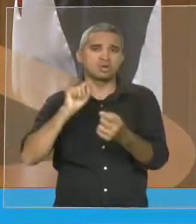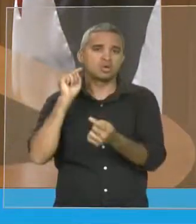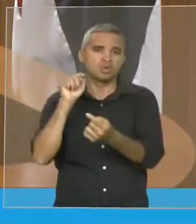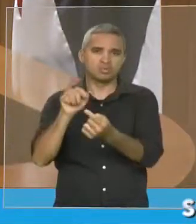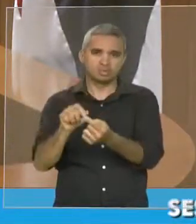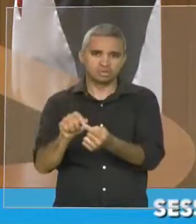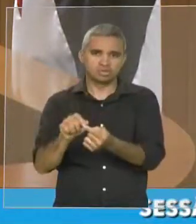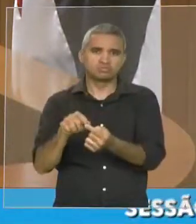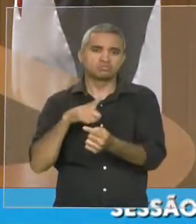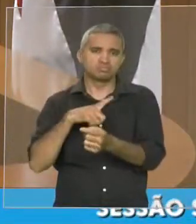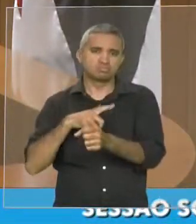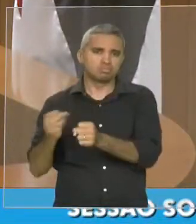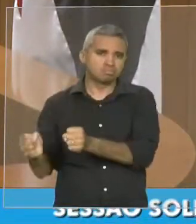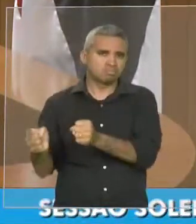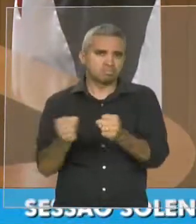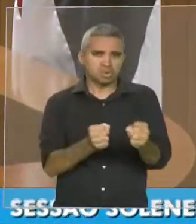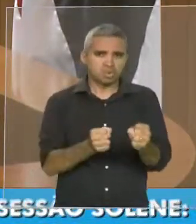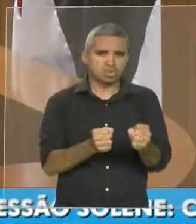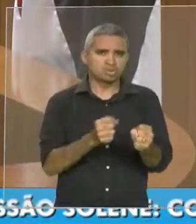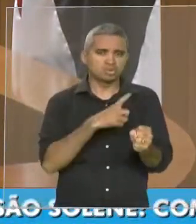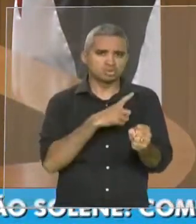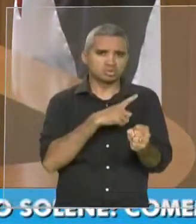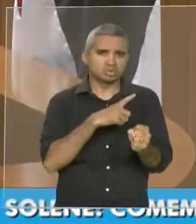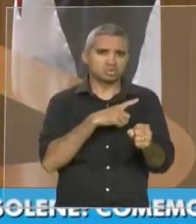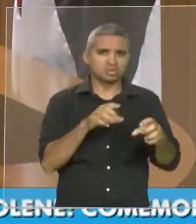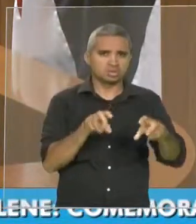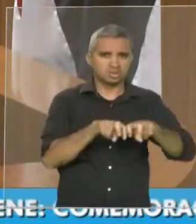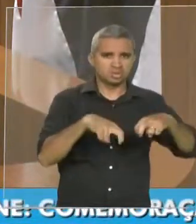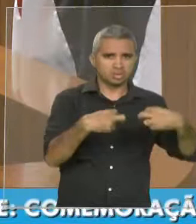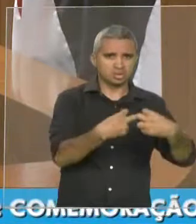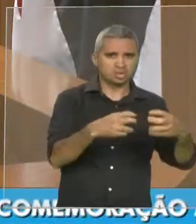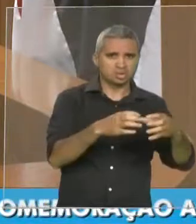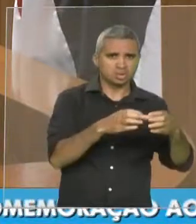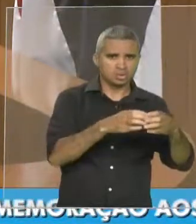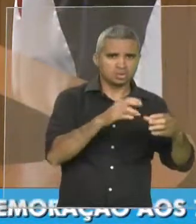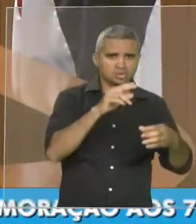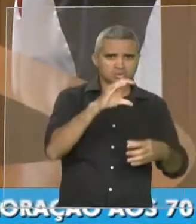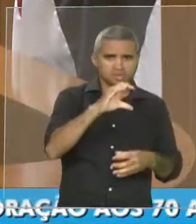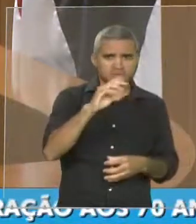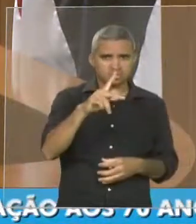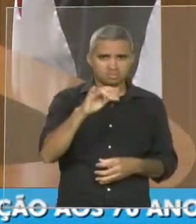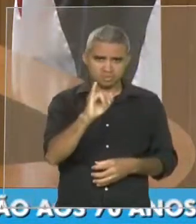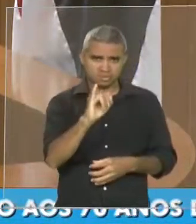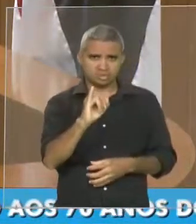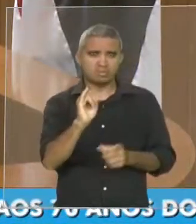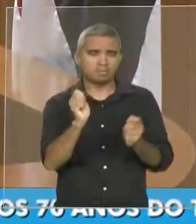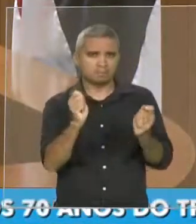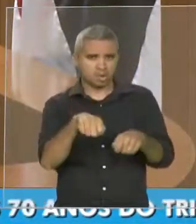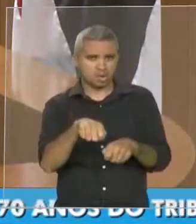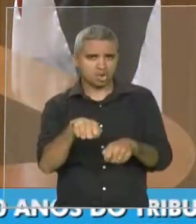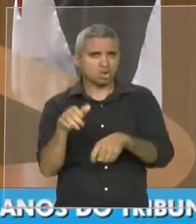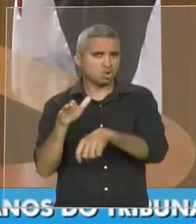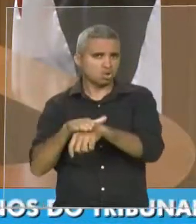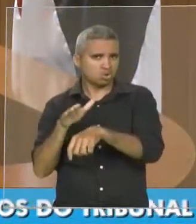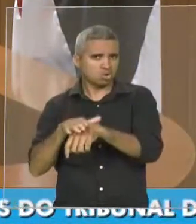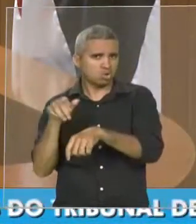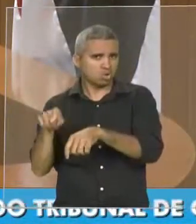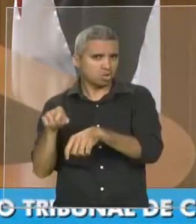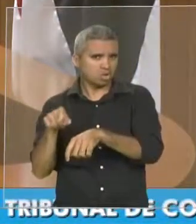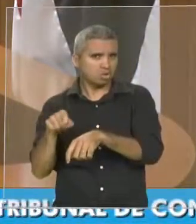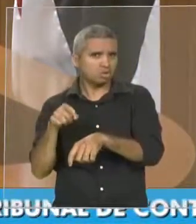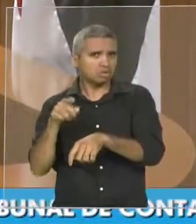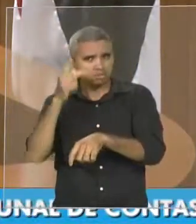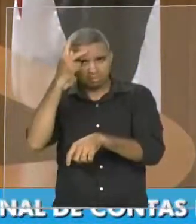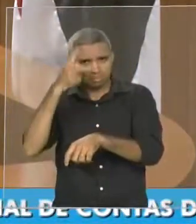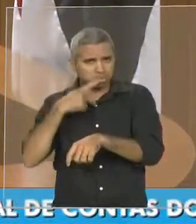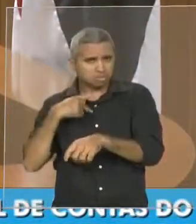potentíssimo poder de abrir comissões parlamentares de inquérito, as chamadas CPIs, que terão poderes de investigação próprios das